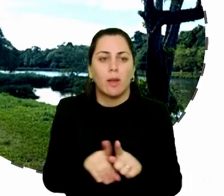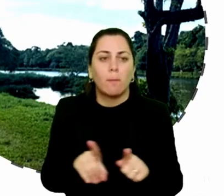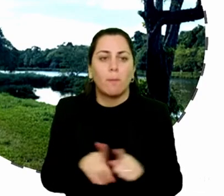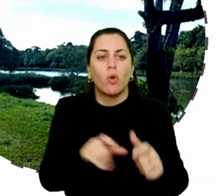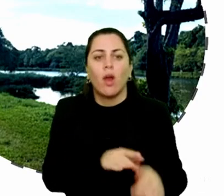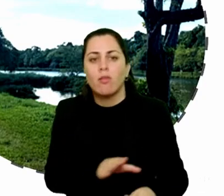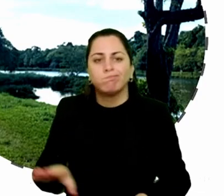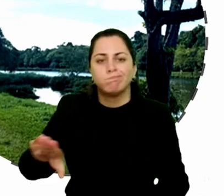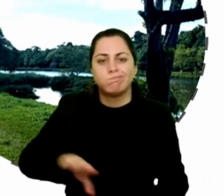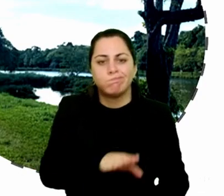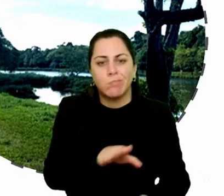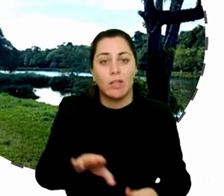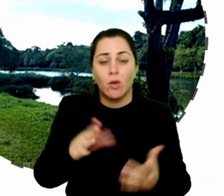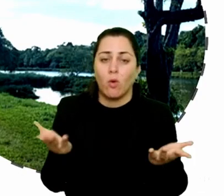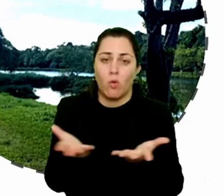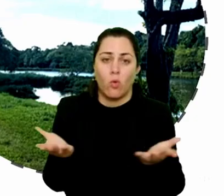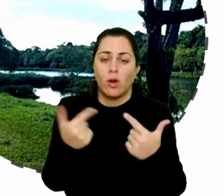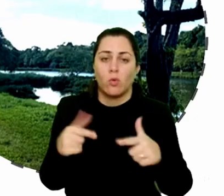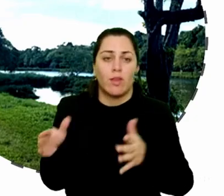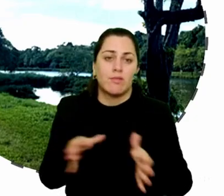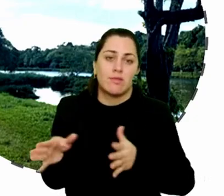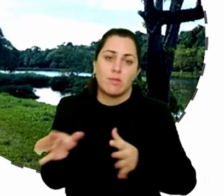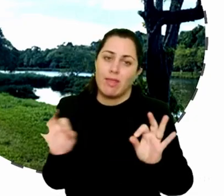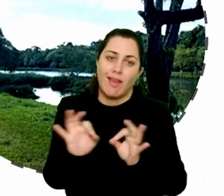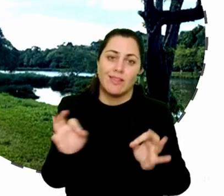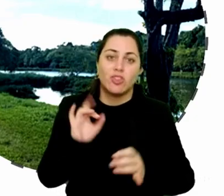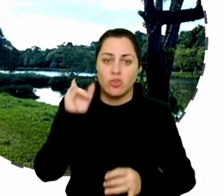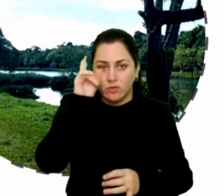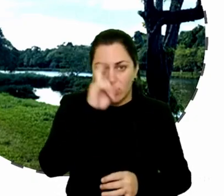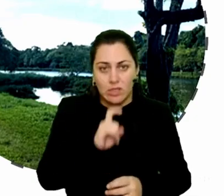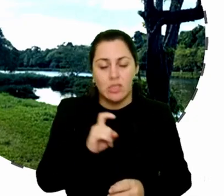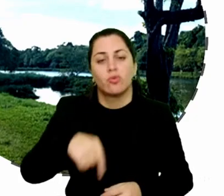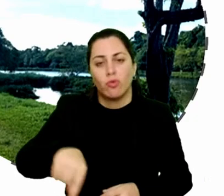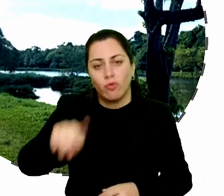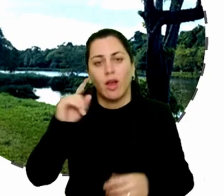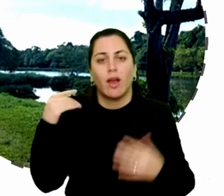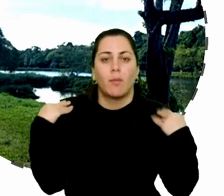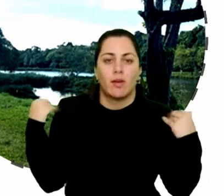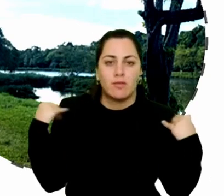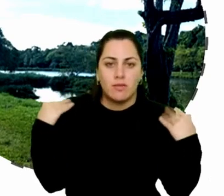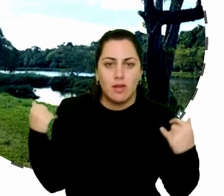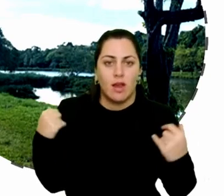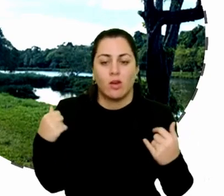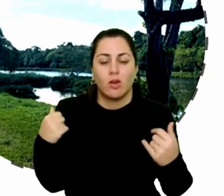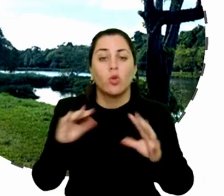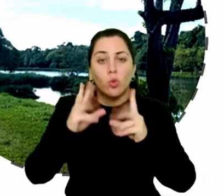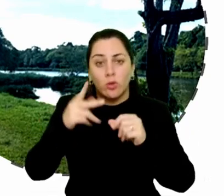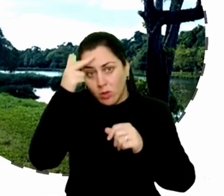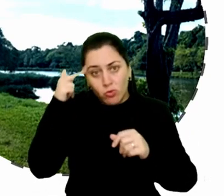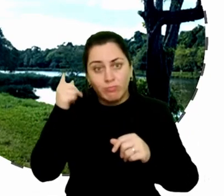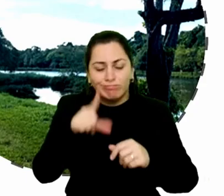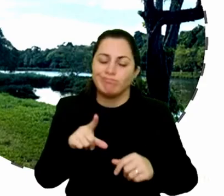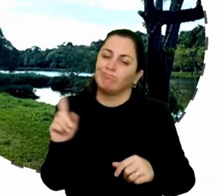Então, atualmente, não tem nenhum tipo de acessibilidade, fica até difícil de você ir lá, poder passear, não é todo mundo que